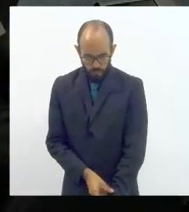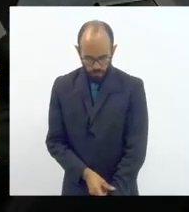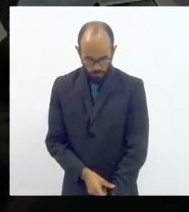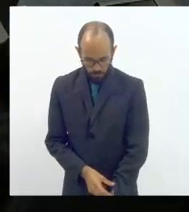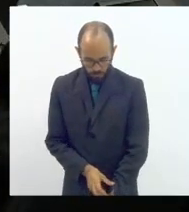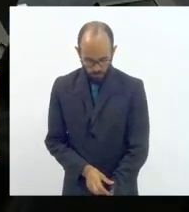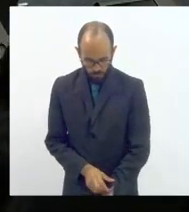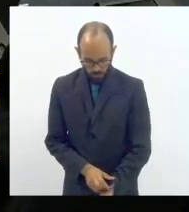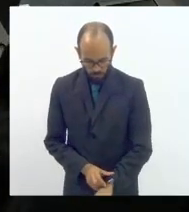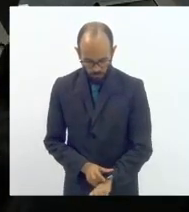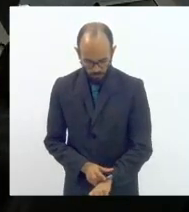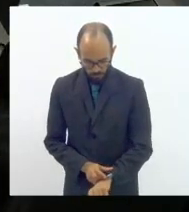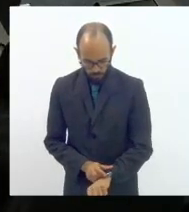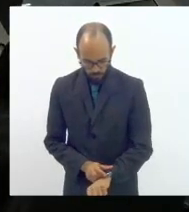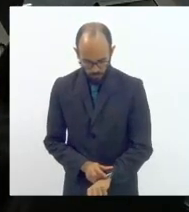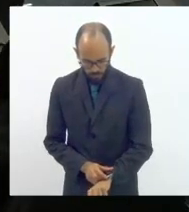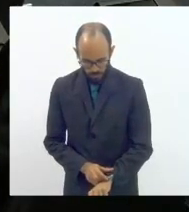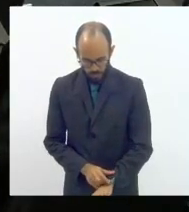Pode ir lá.